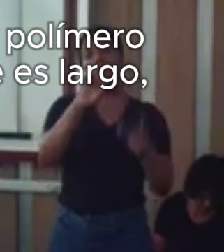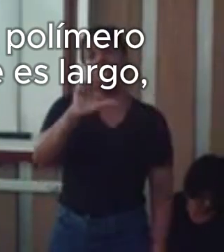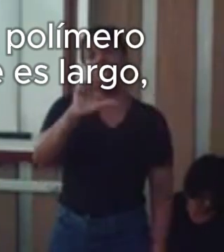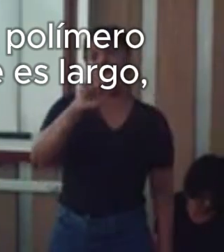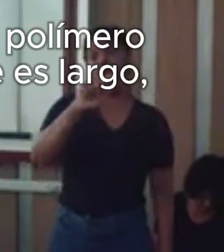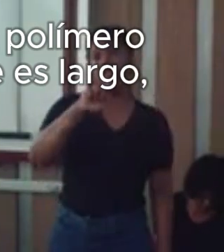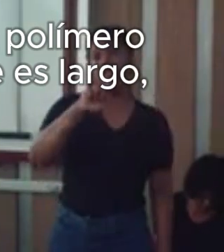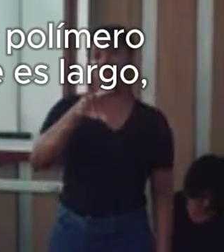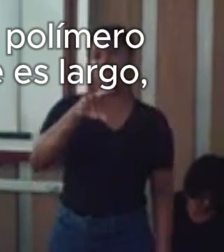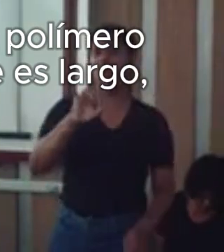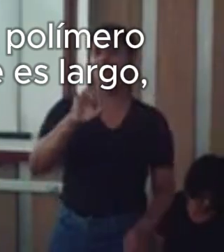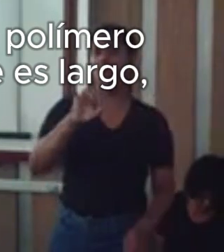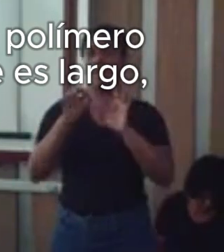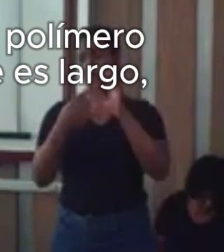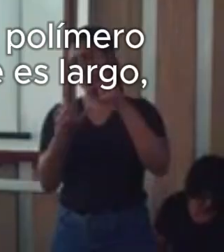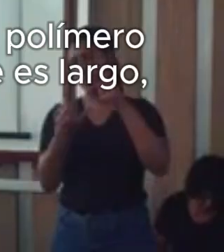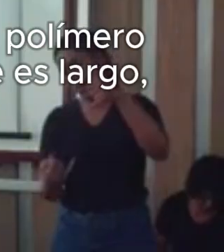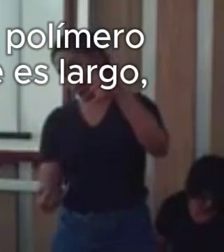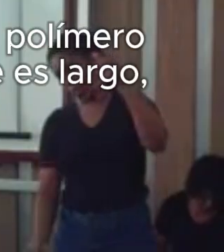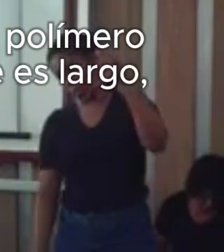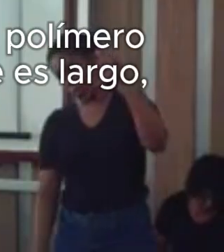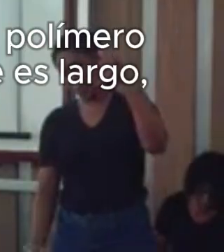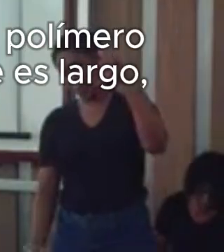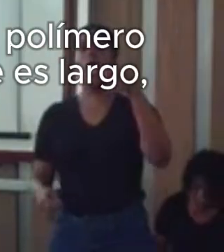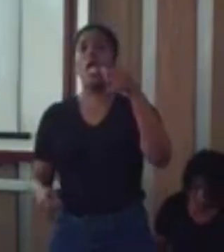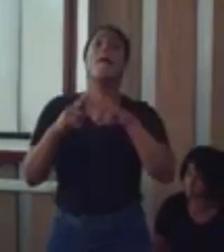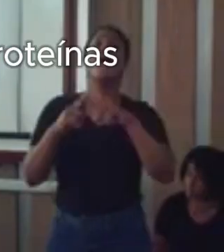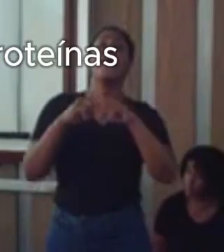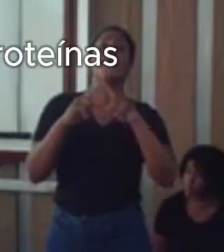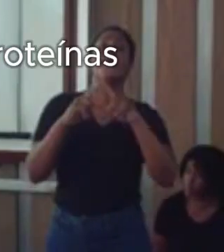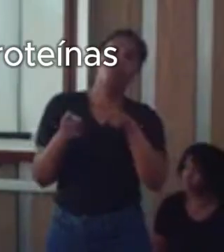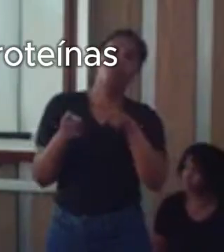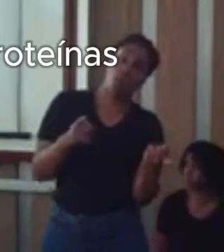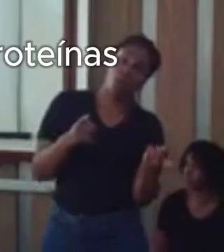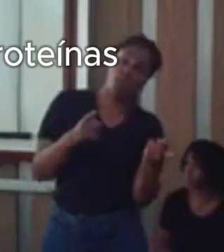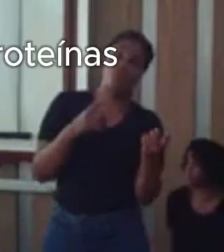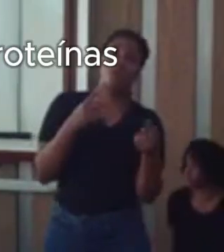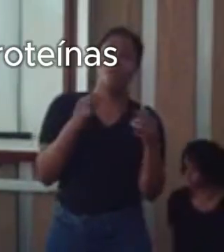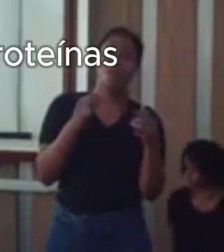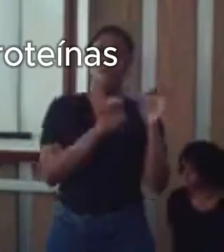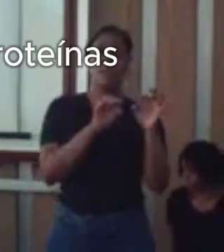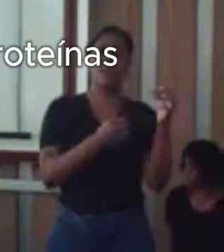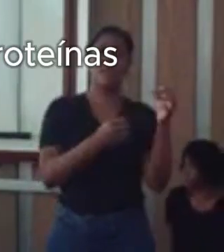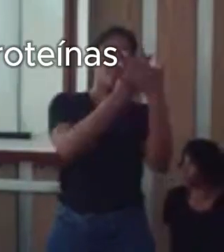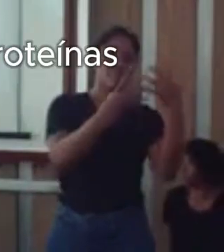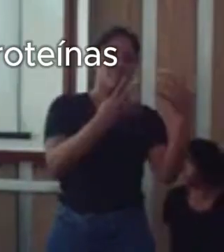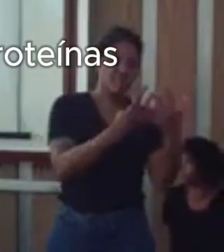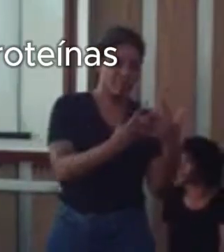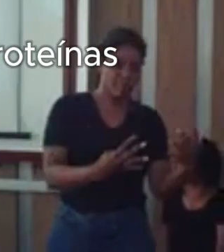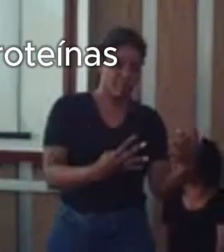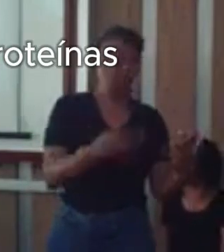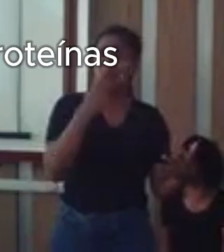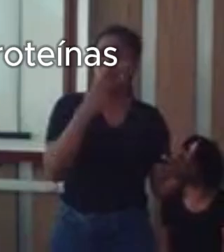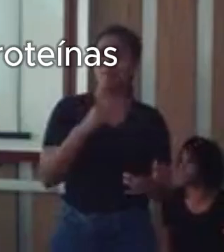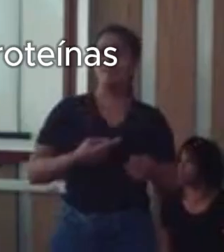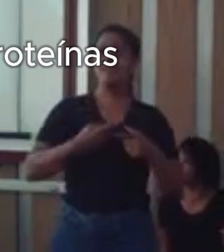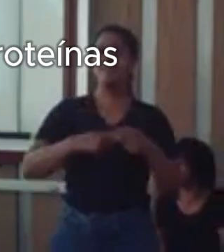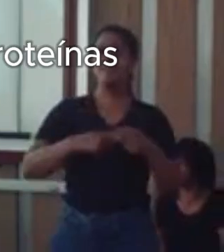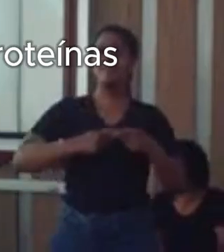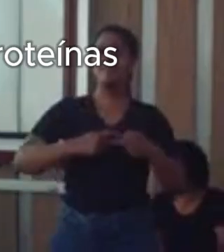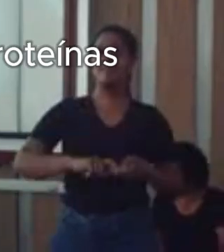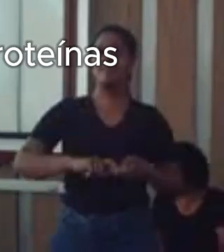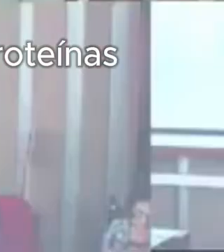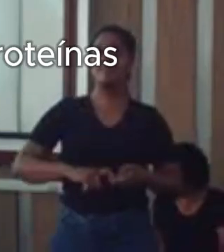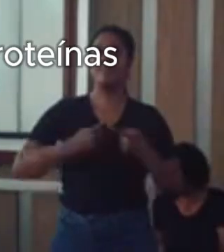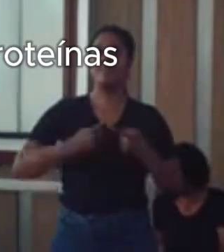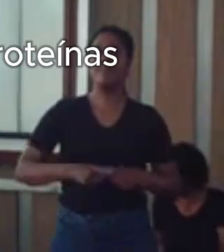comprida, a laminina forma uma malha, como se fosse um tecido mesmo, um crochêzinho. Tá? Então, é uma malha